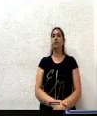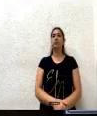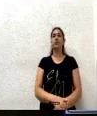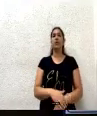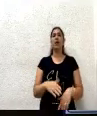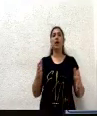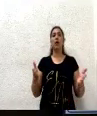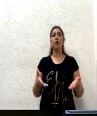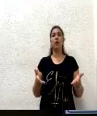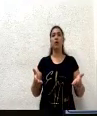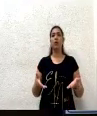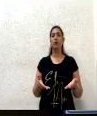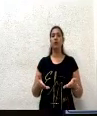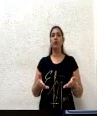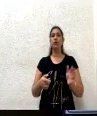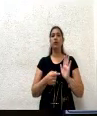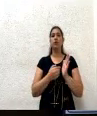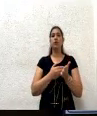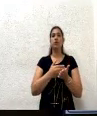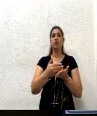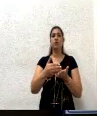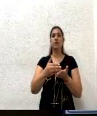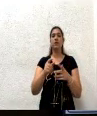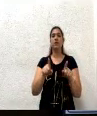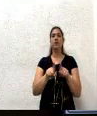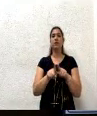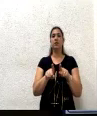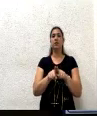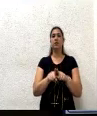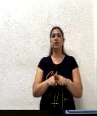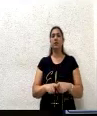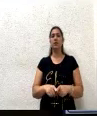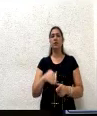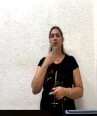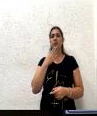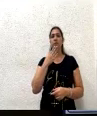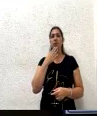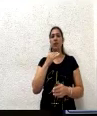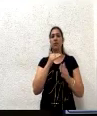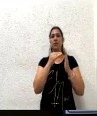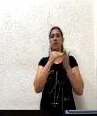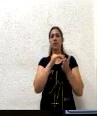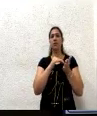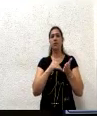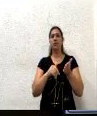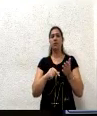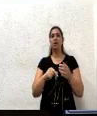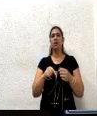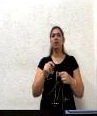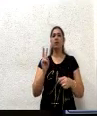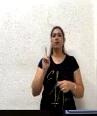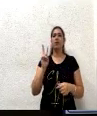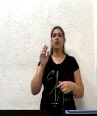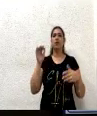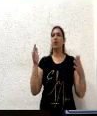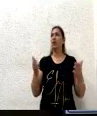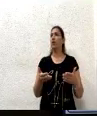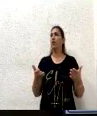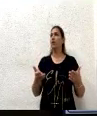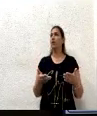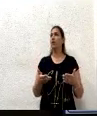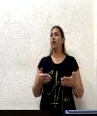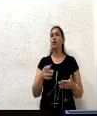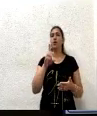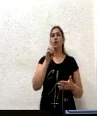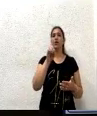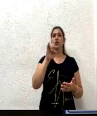Encerrada a ordem do dia, iniciaremos o expediente e peço aos secretários da mesa, vereadores Diego